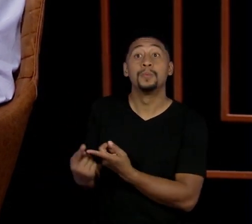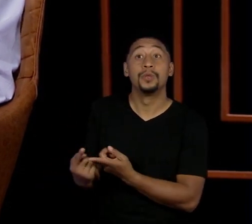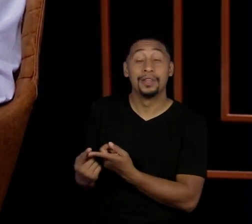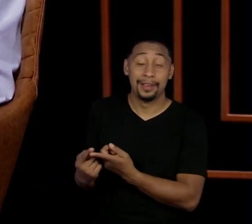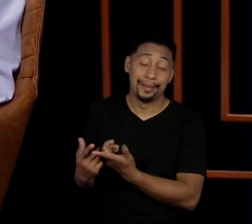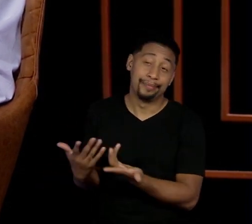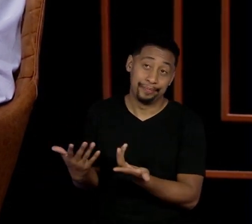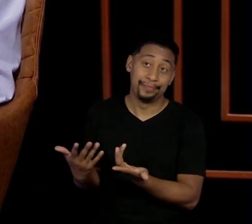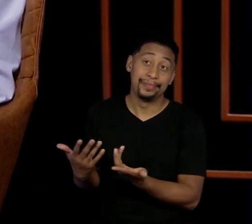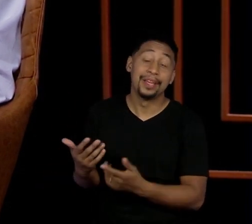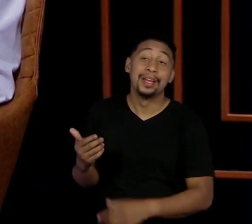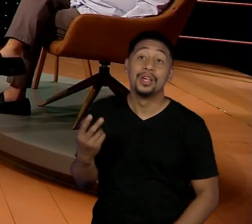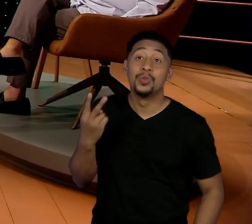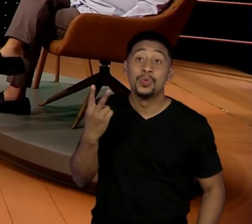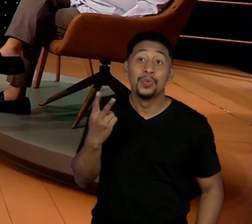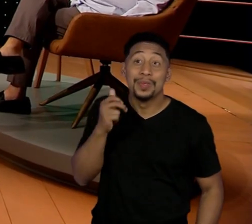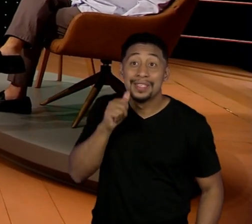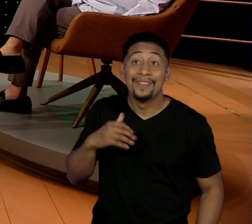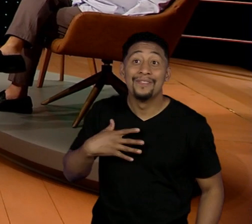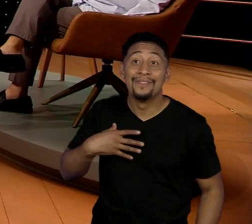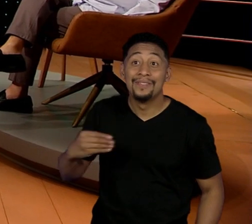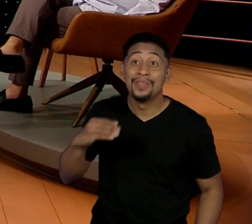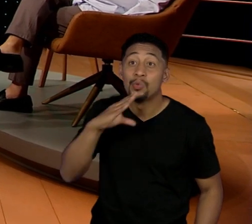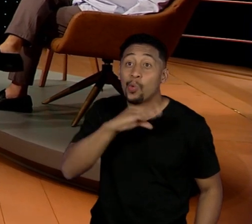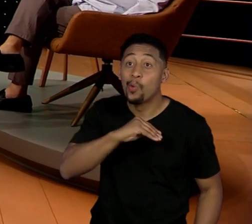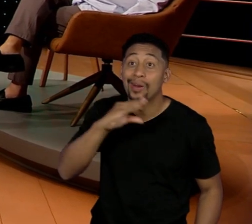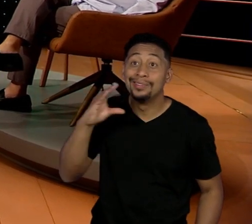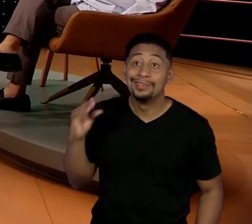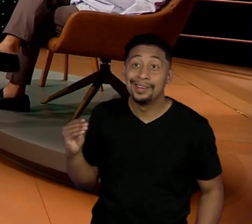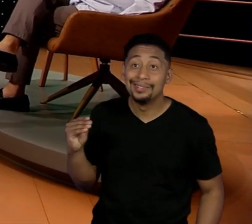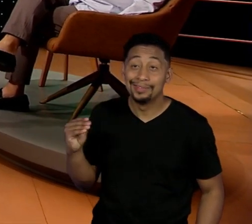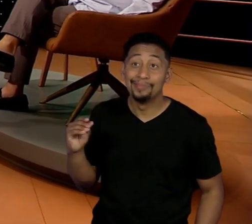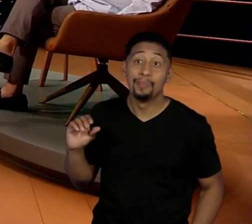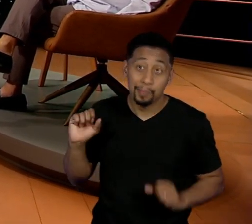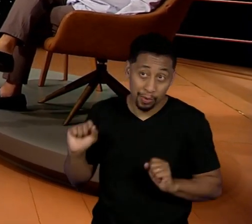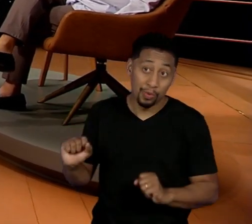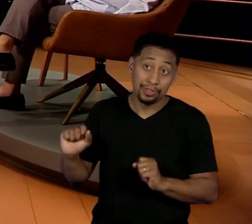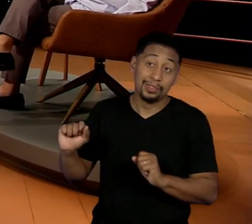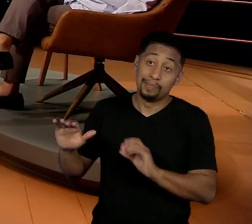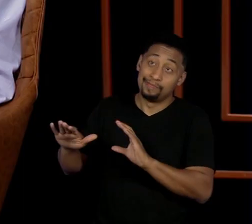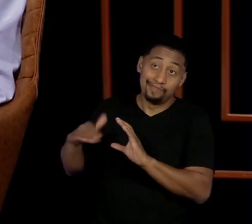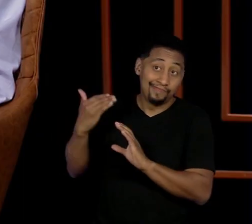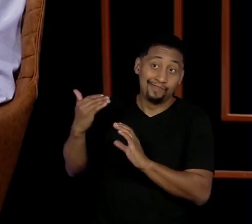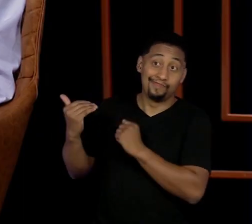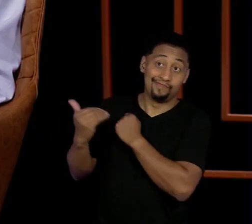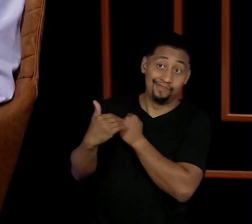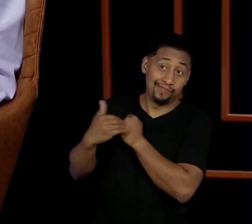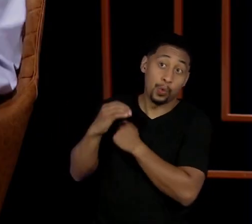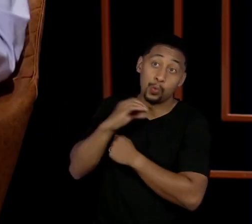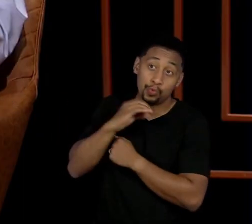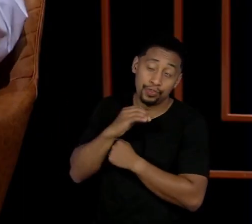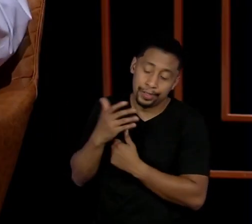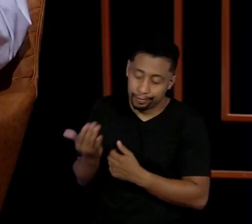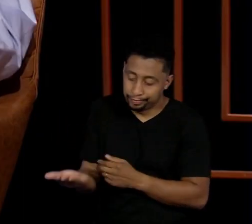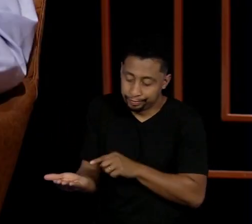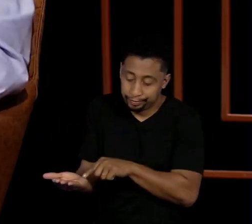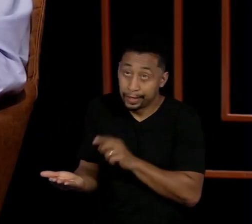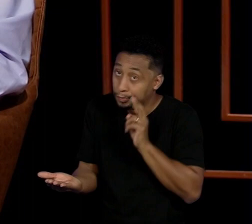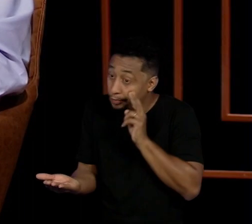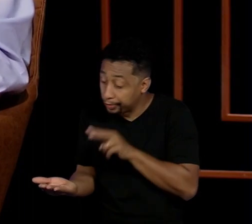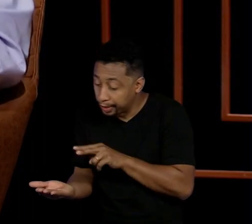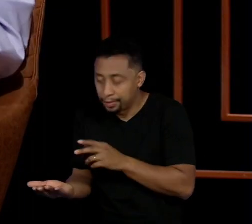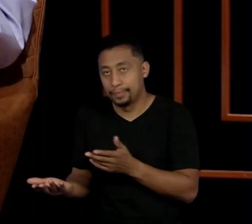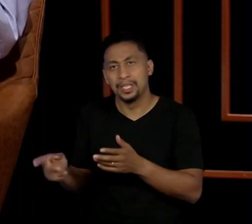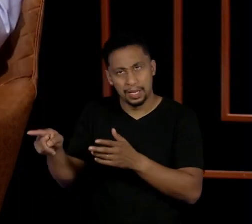Eu aprendo com elas. Aprendo muito com elas. Elas me dão aulas, falam e explicam